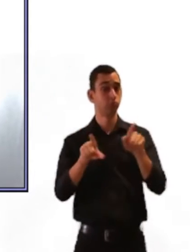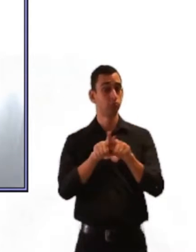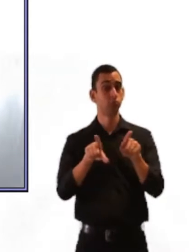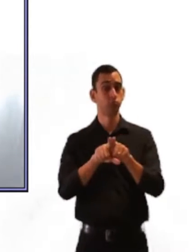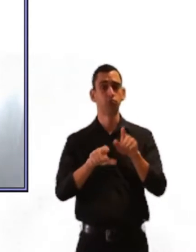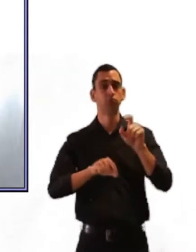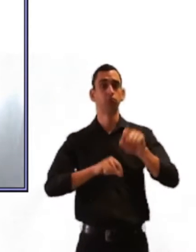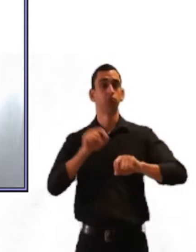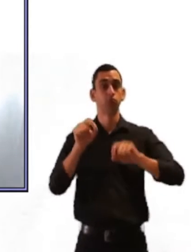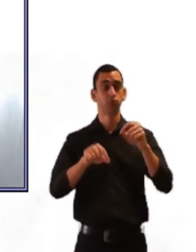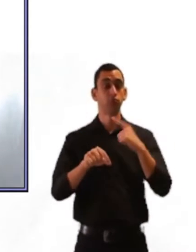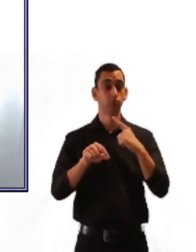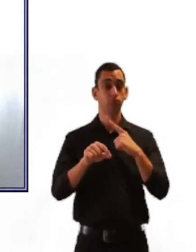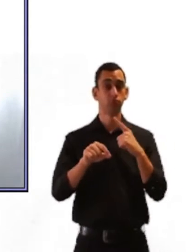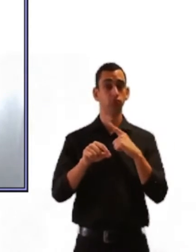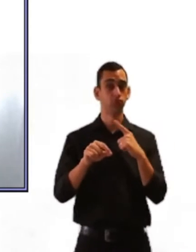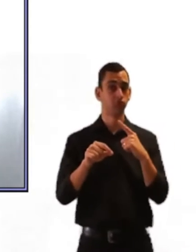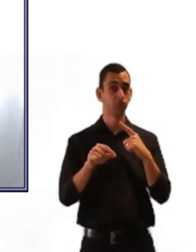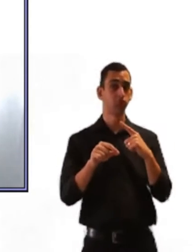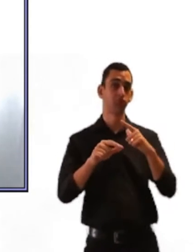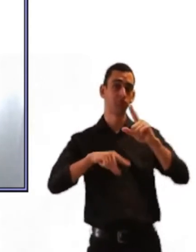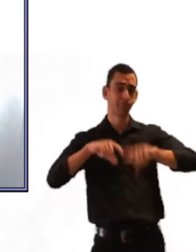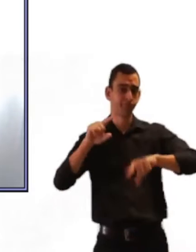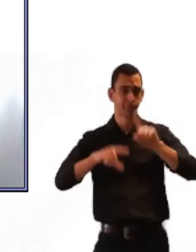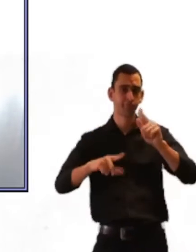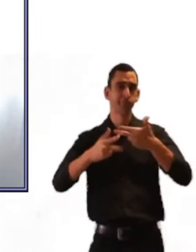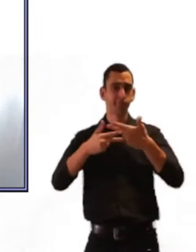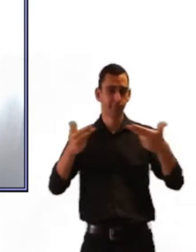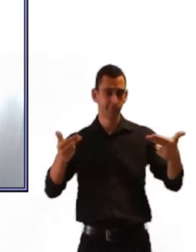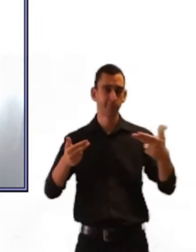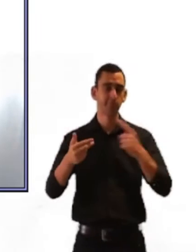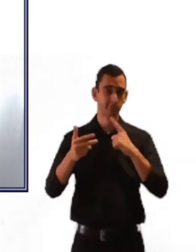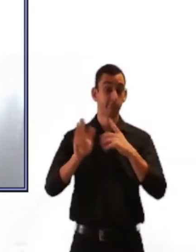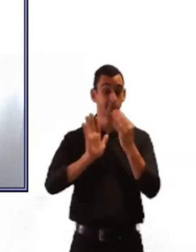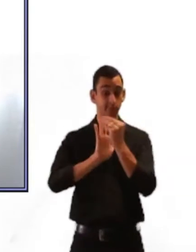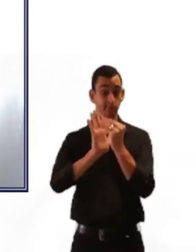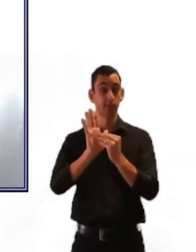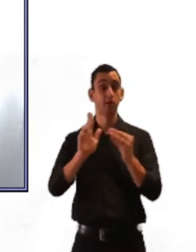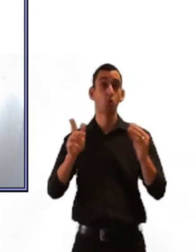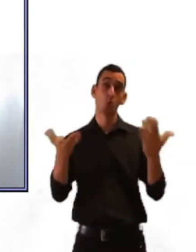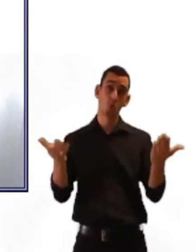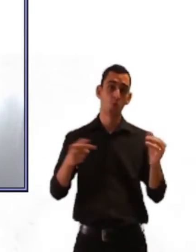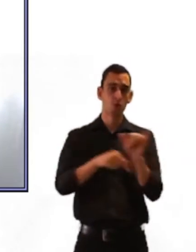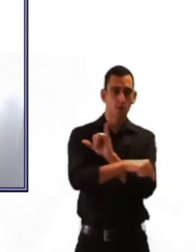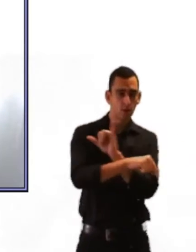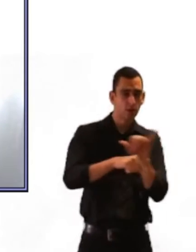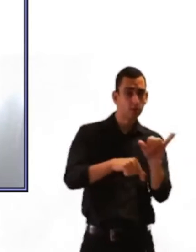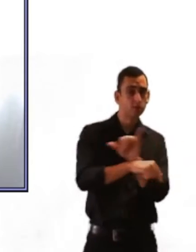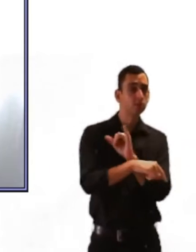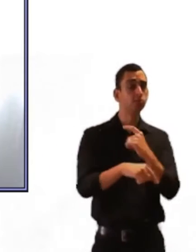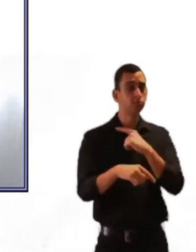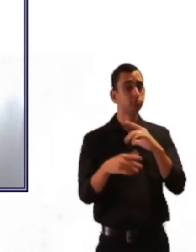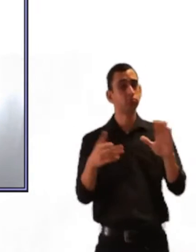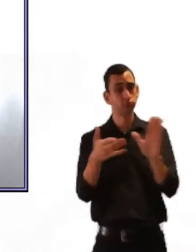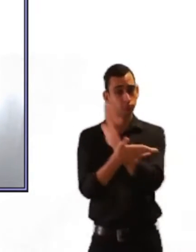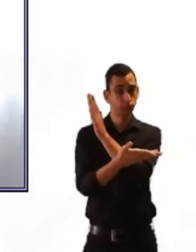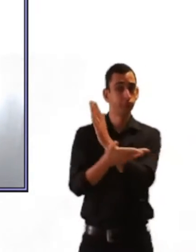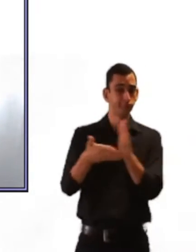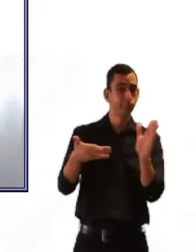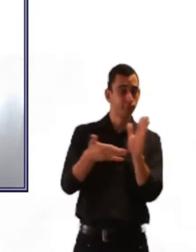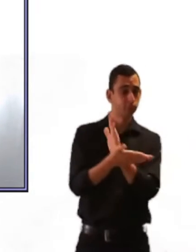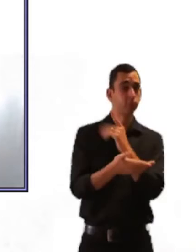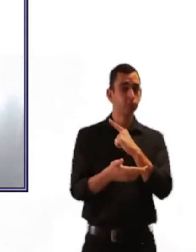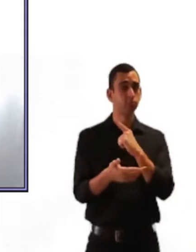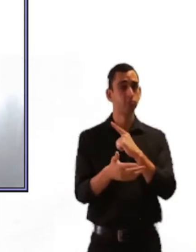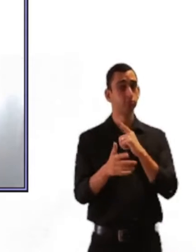de trazerem elementos de preconcepções ou estratégias mesmo, né? Então, isso é